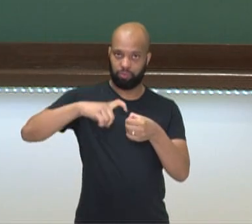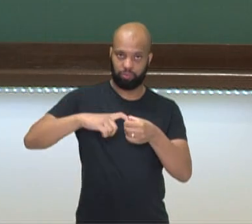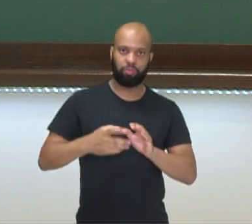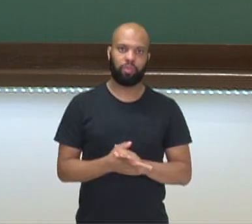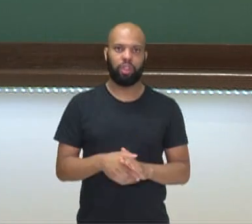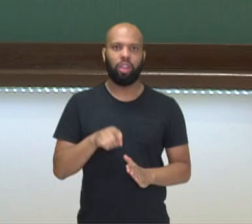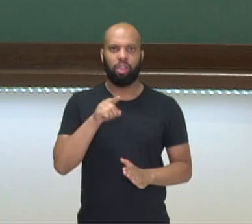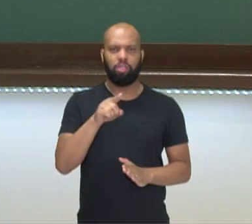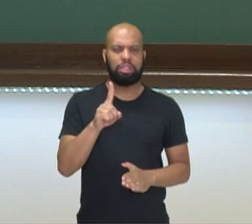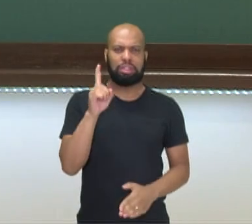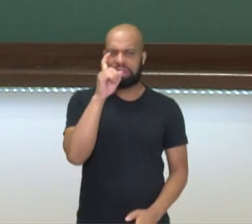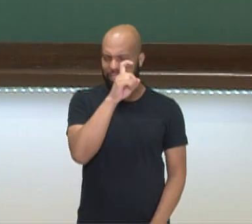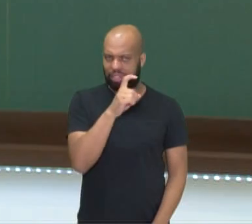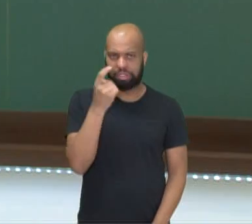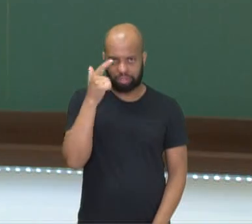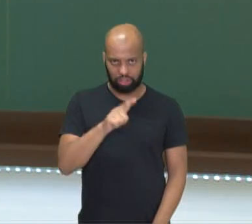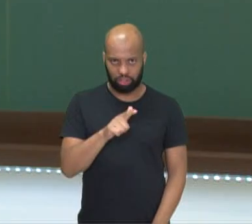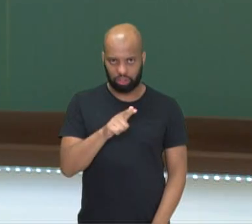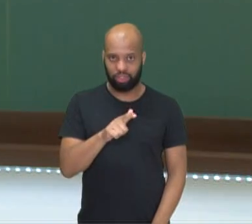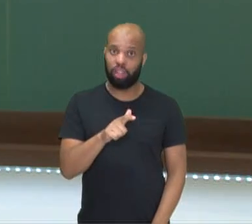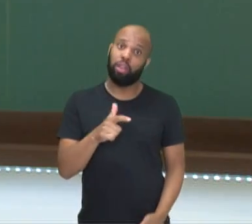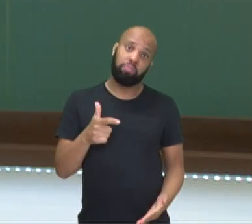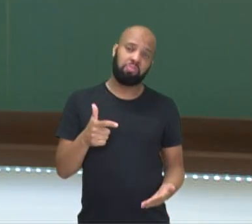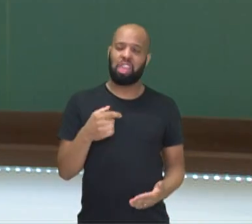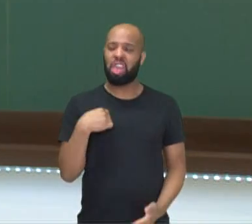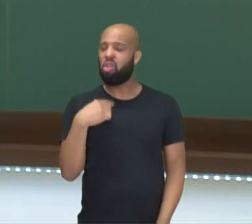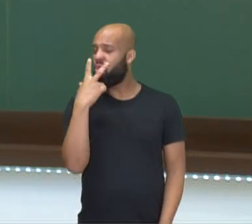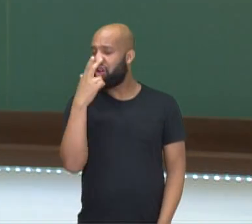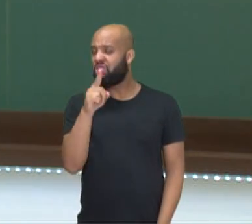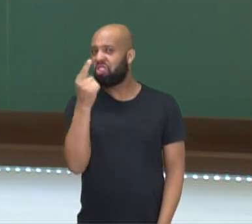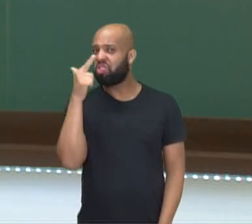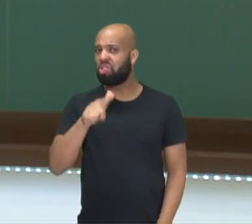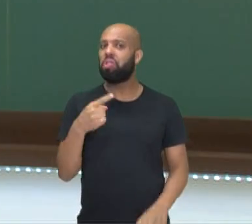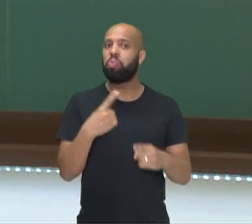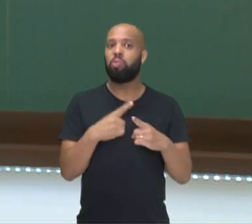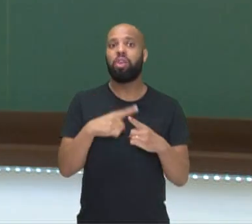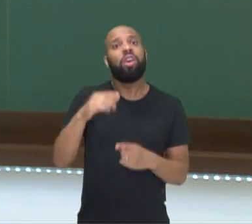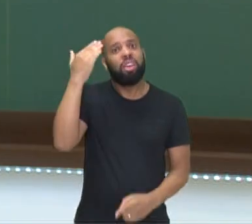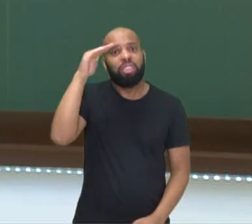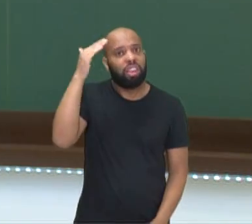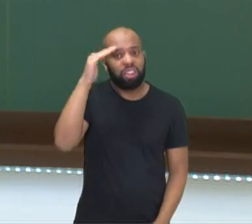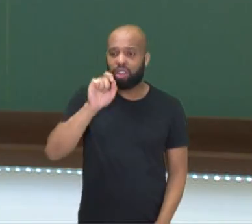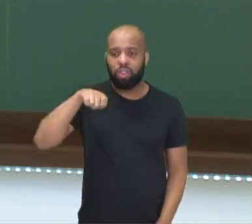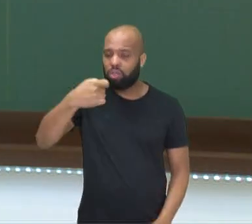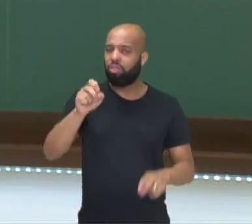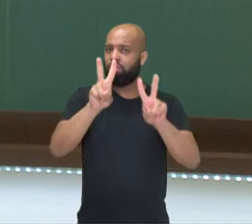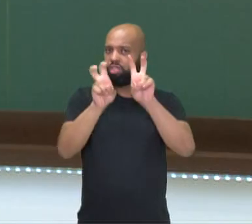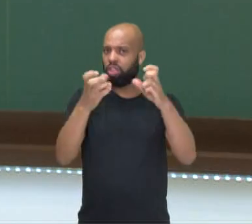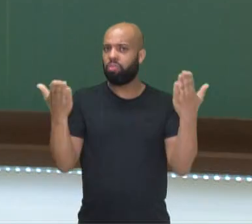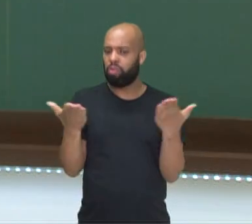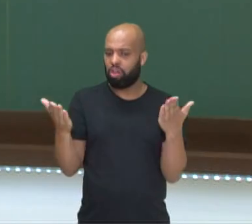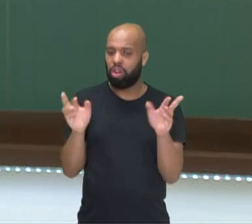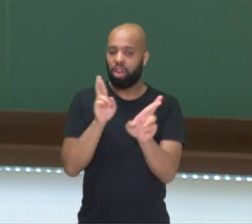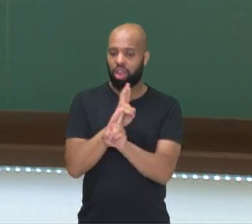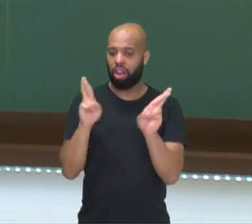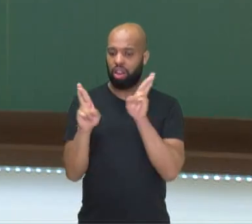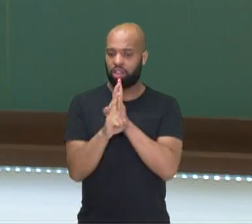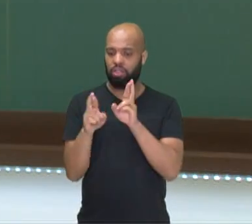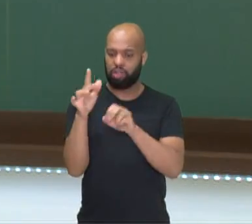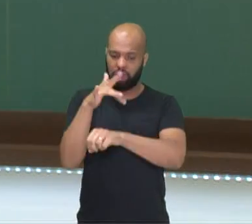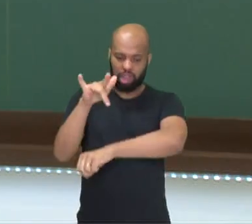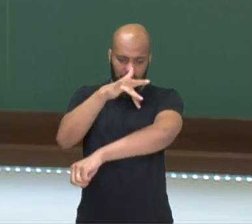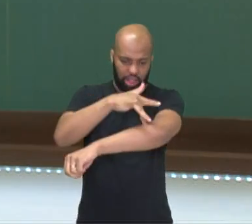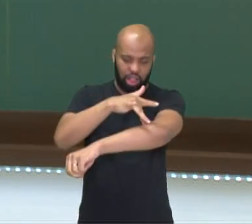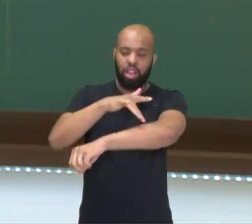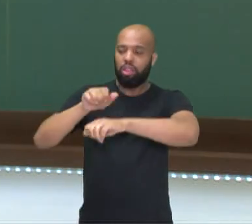Voltamos. Sentiu dificuldade? Muito provavelmente não, porque você está entendendo sobre esses assuntos associados aos mosquitos que